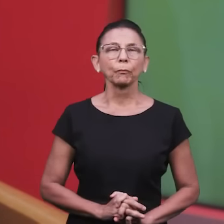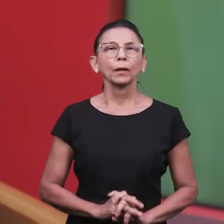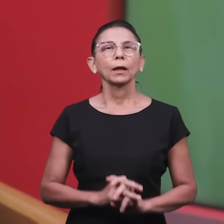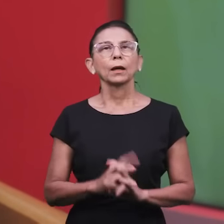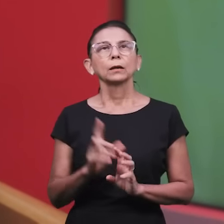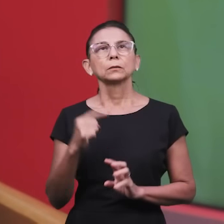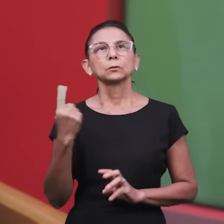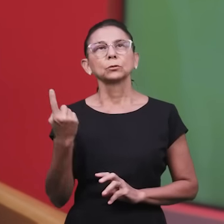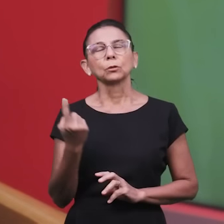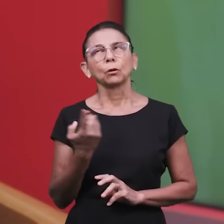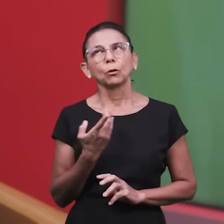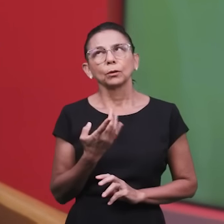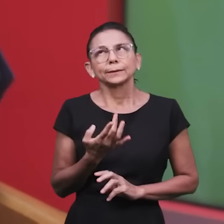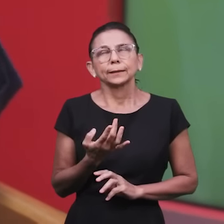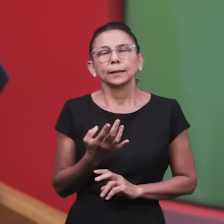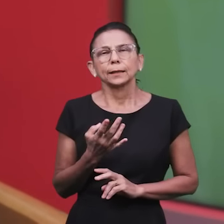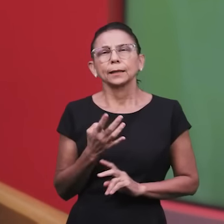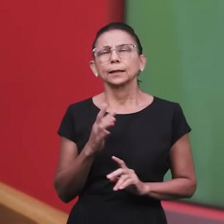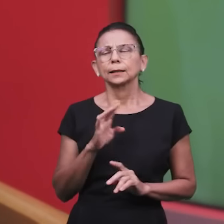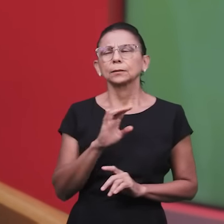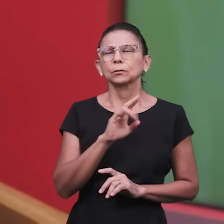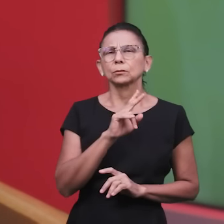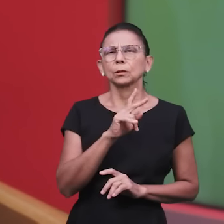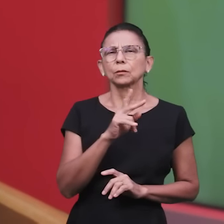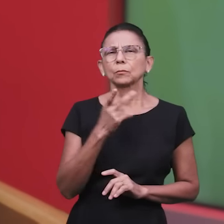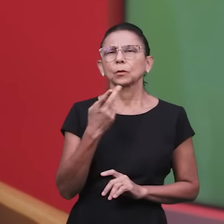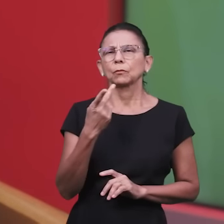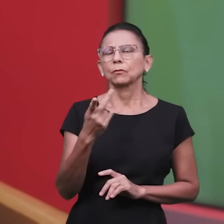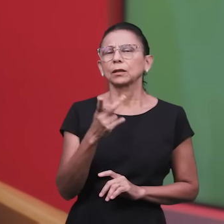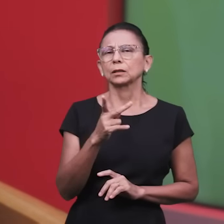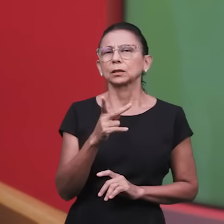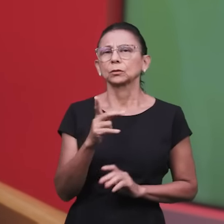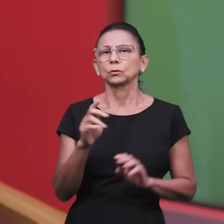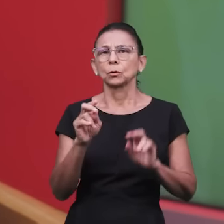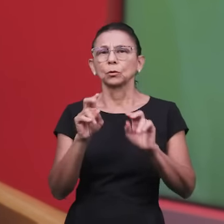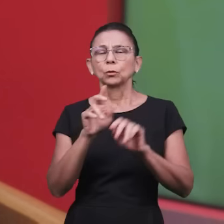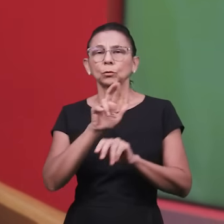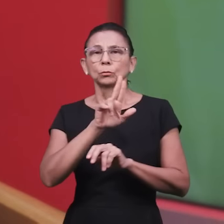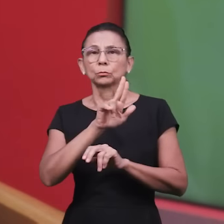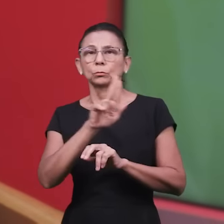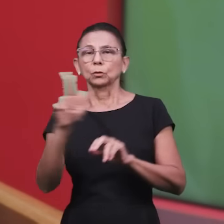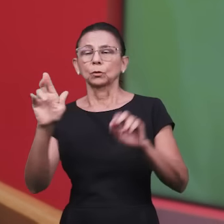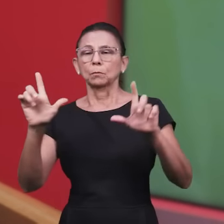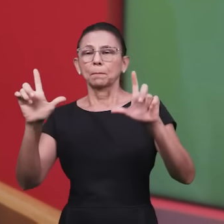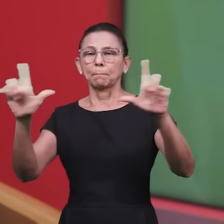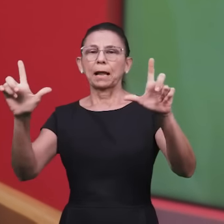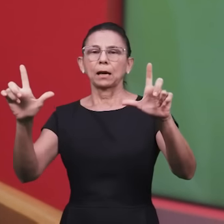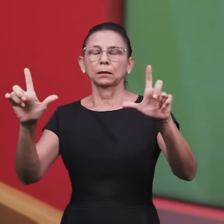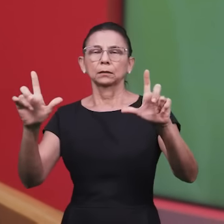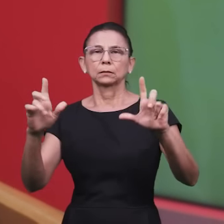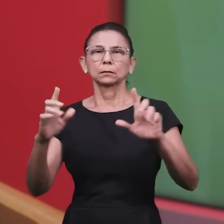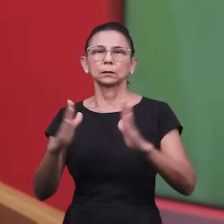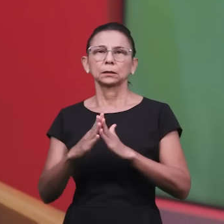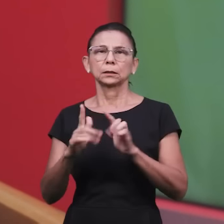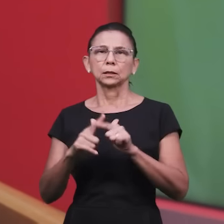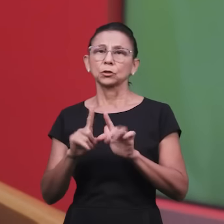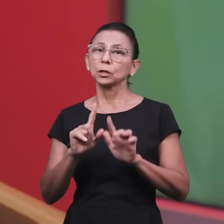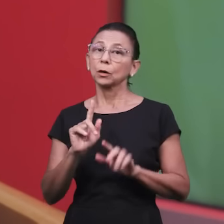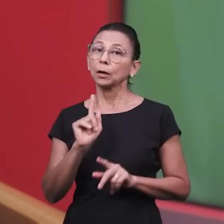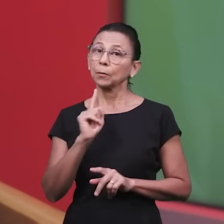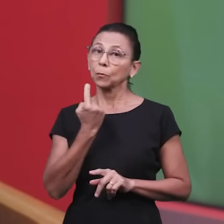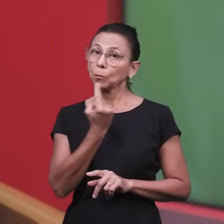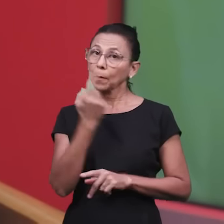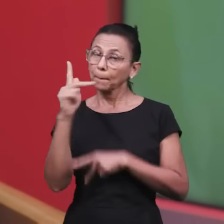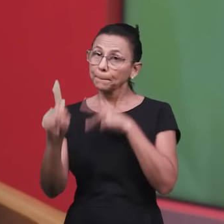estamos aqui fazendo menção a um nome, a uma denominação, mas é um povo. Então a igreja infiel,